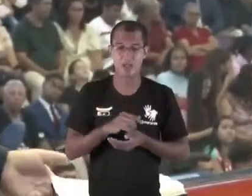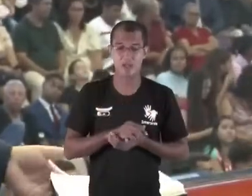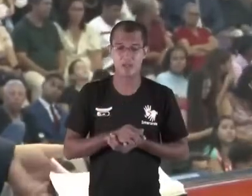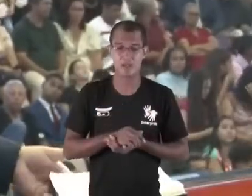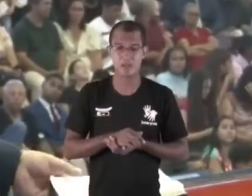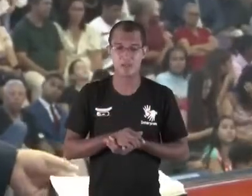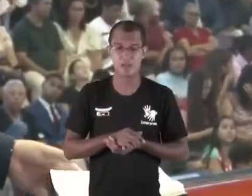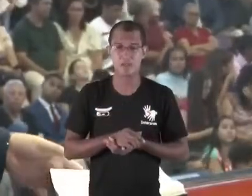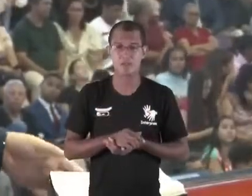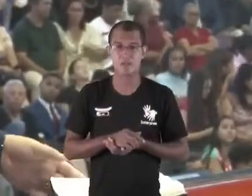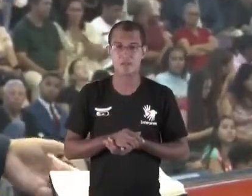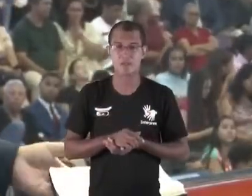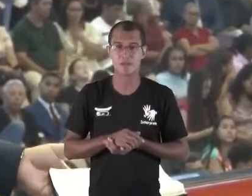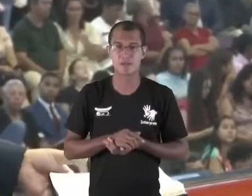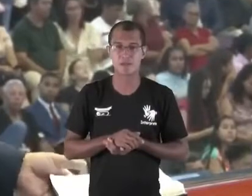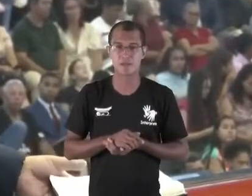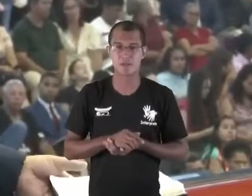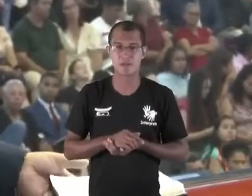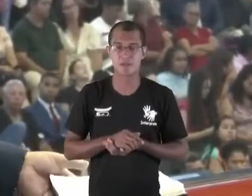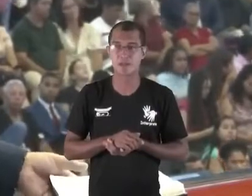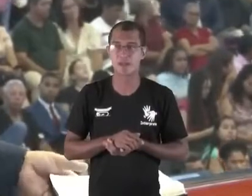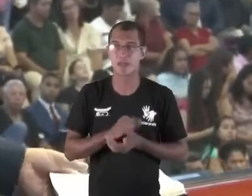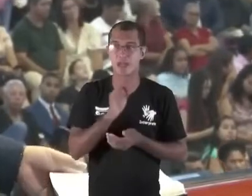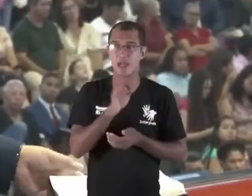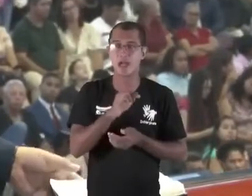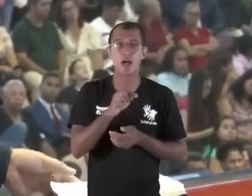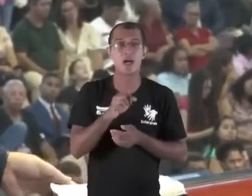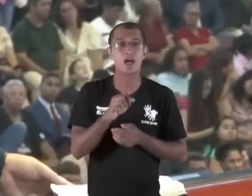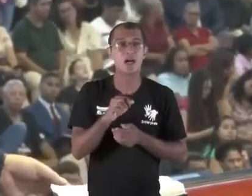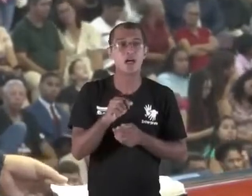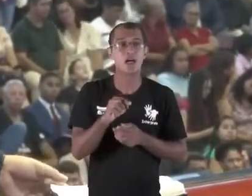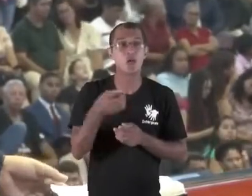a vocação de Ezequiel.